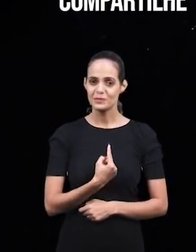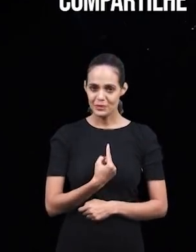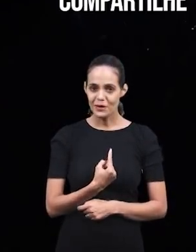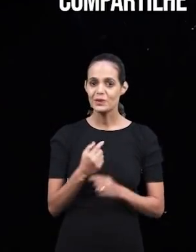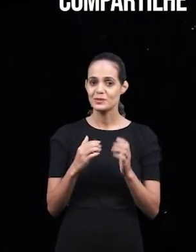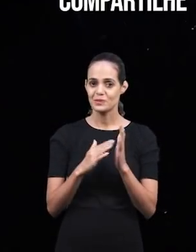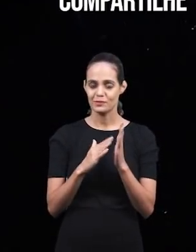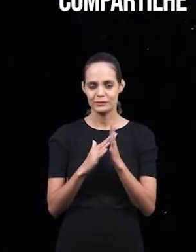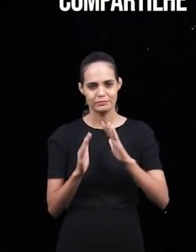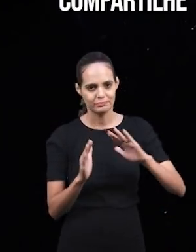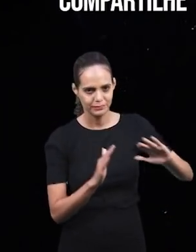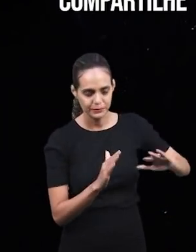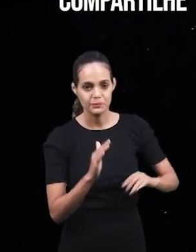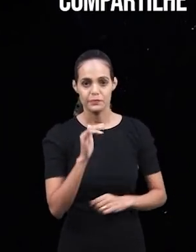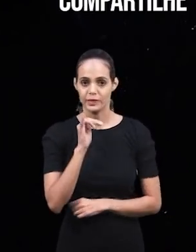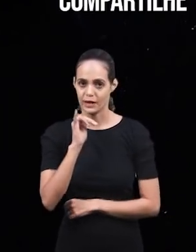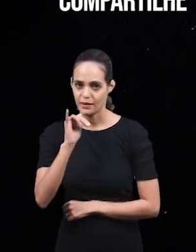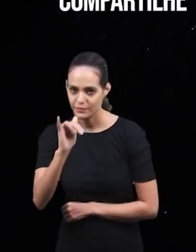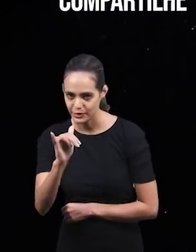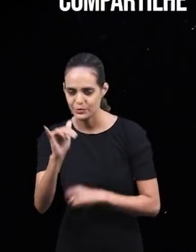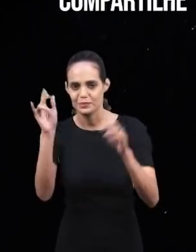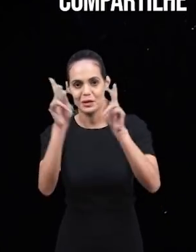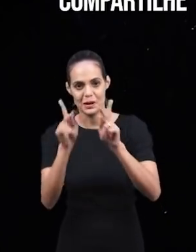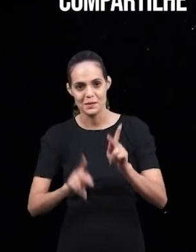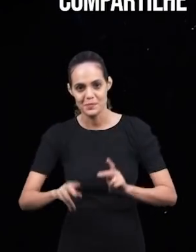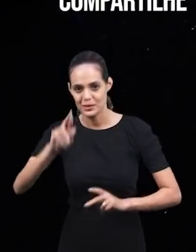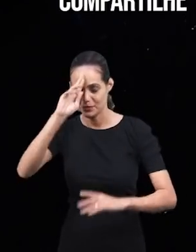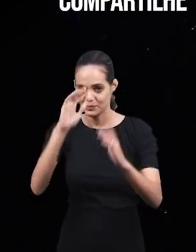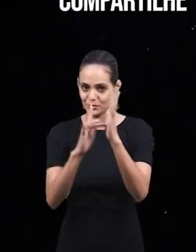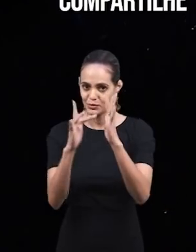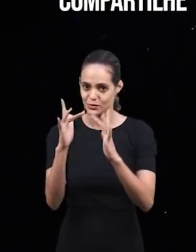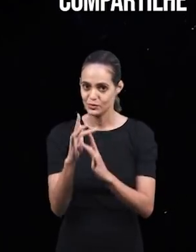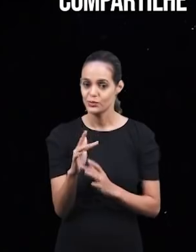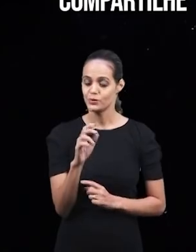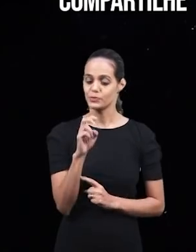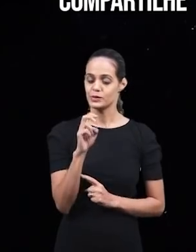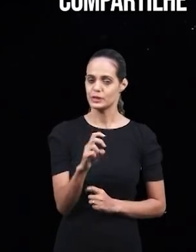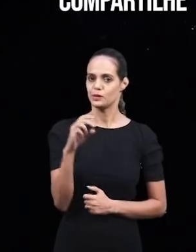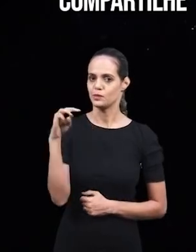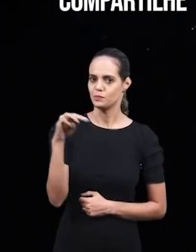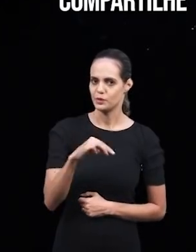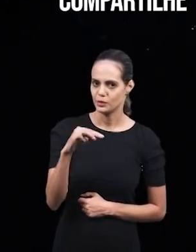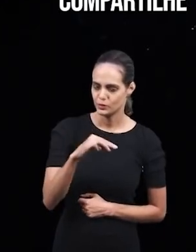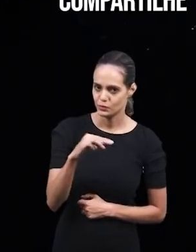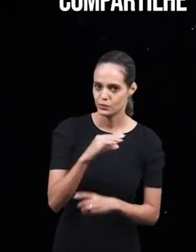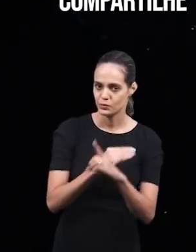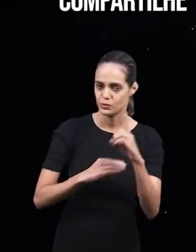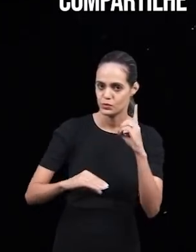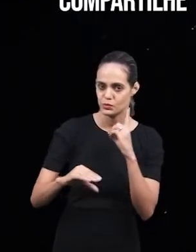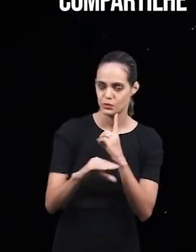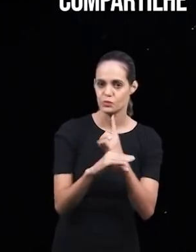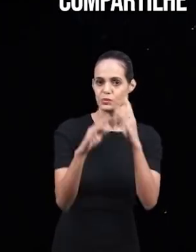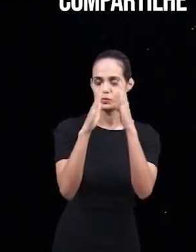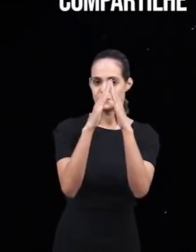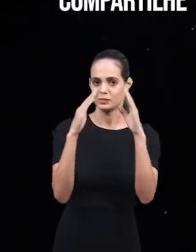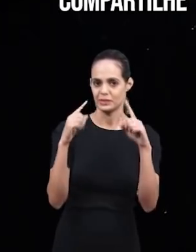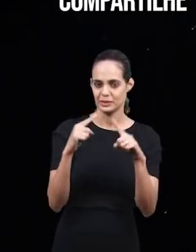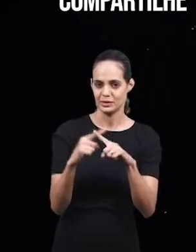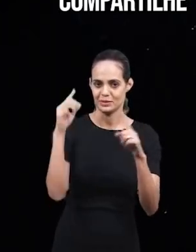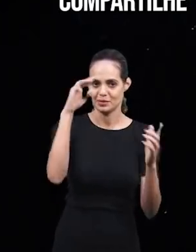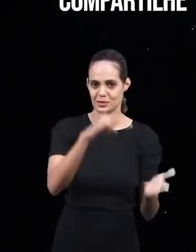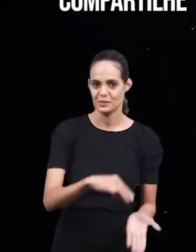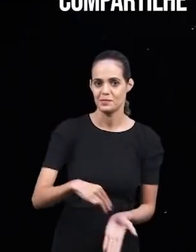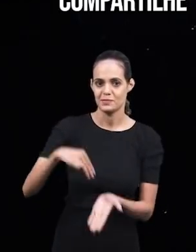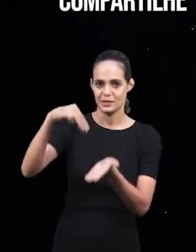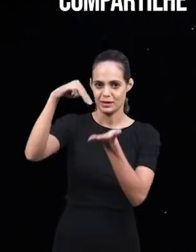A paz do Senhor Jesus. Dentro de 5 minutos, daremos início a um culto da Igreja Cristã Maranata,